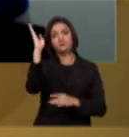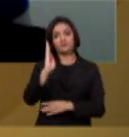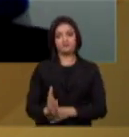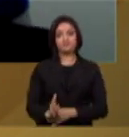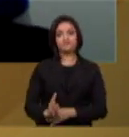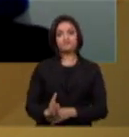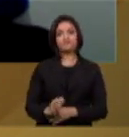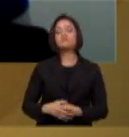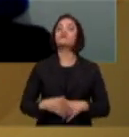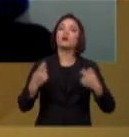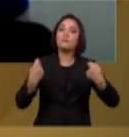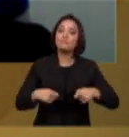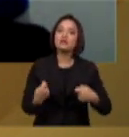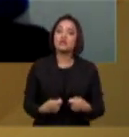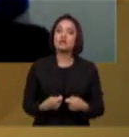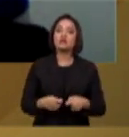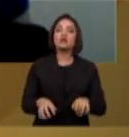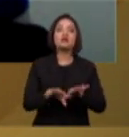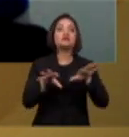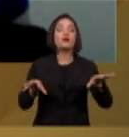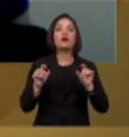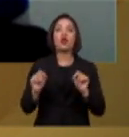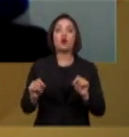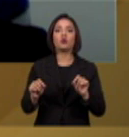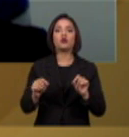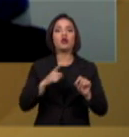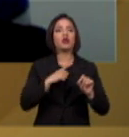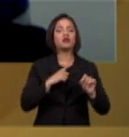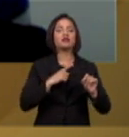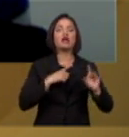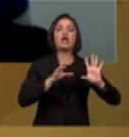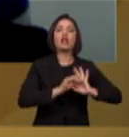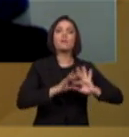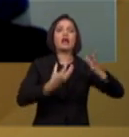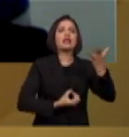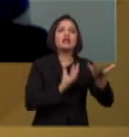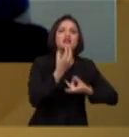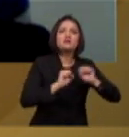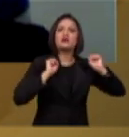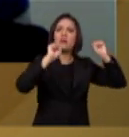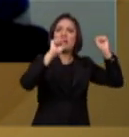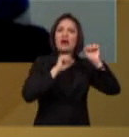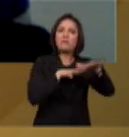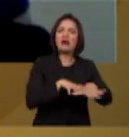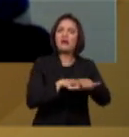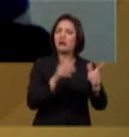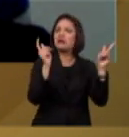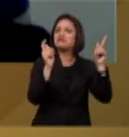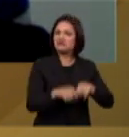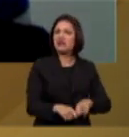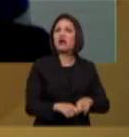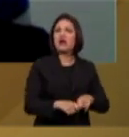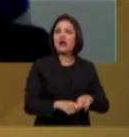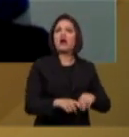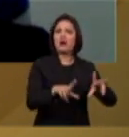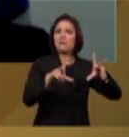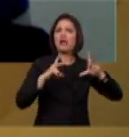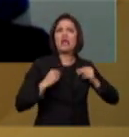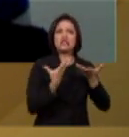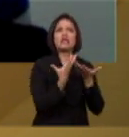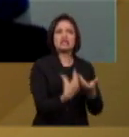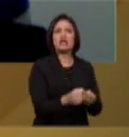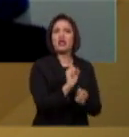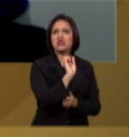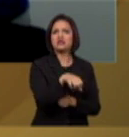É preciso distinguir manifestações próprias da liberdade de expressão, merecedores de civilizada